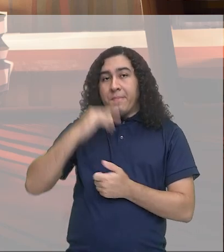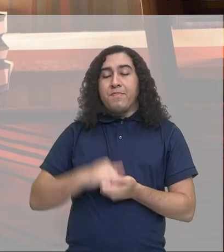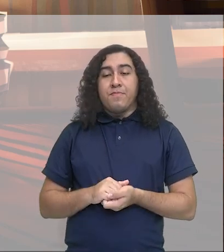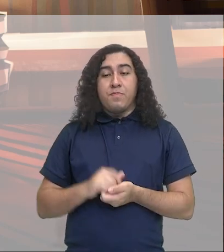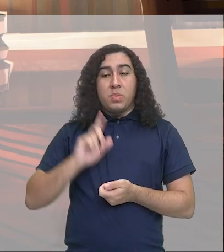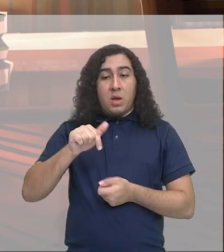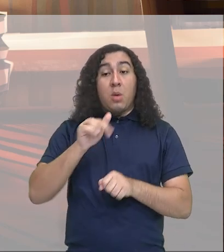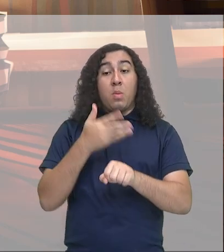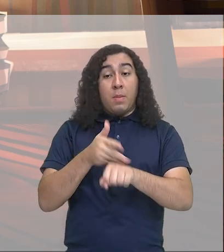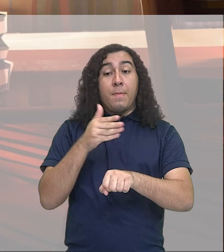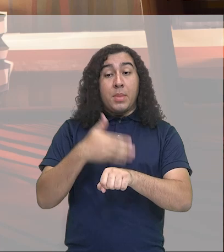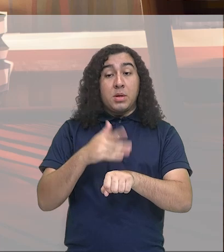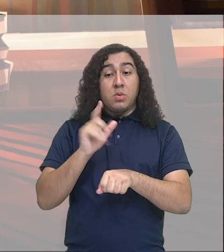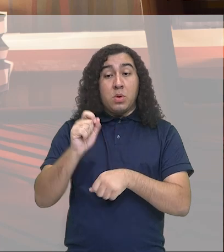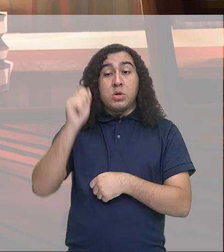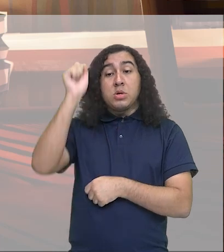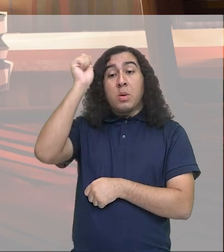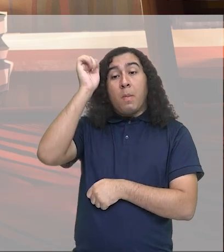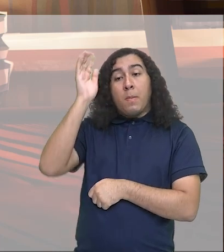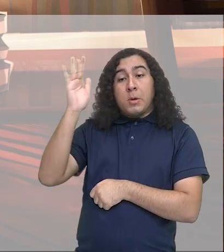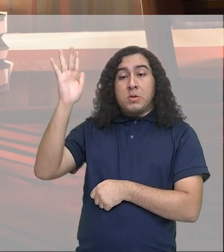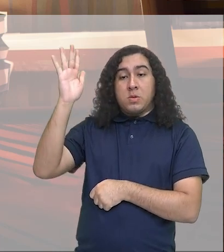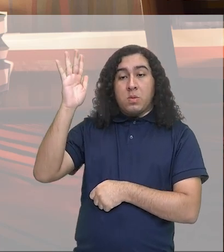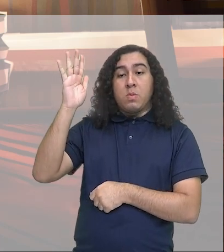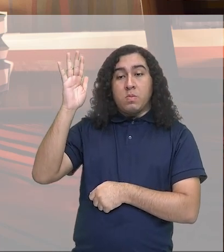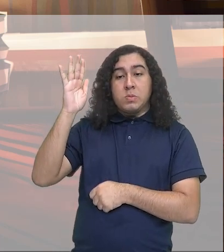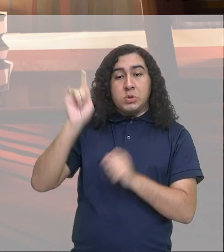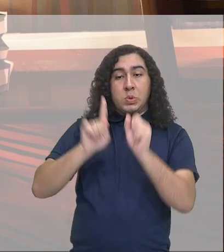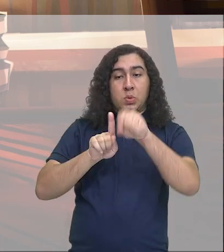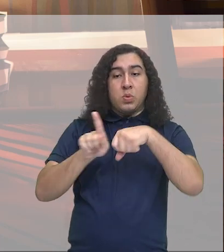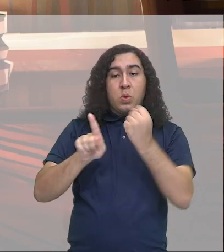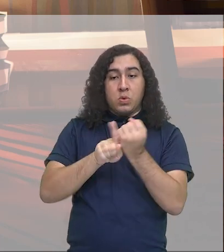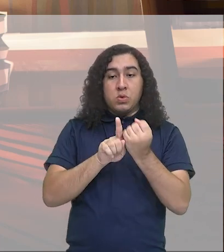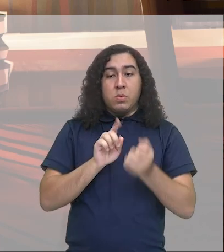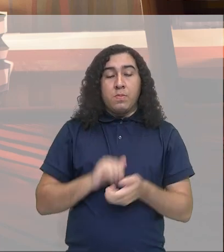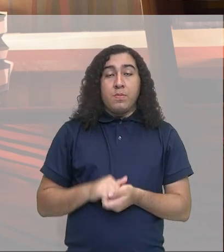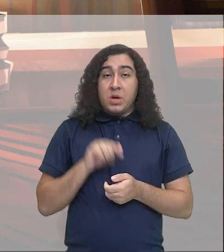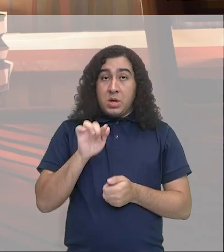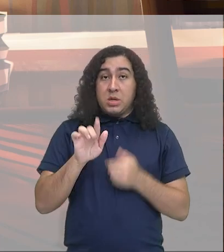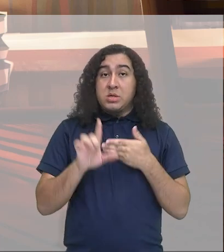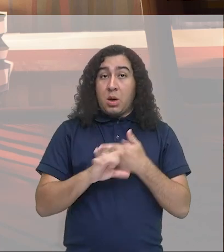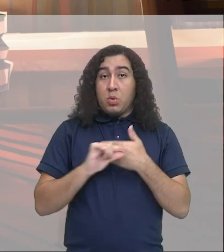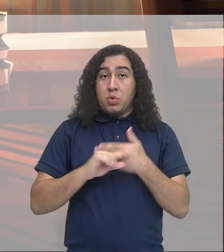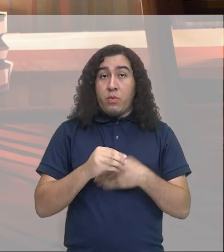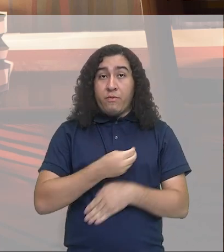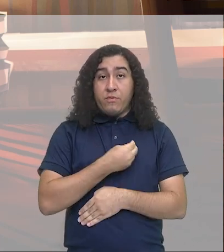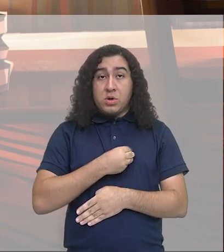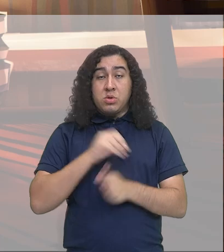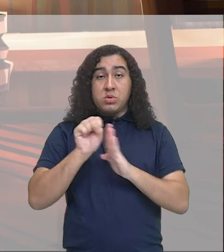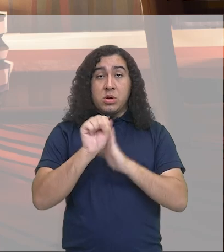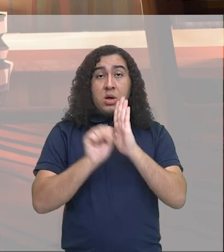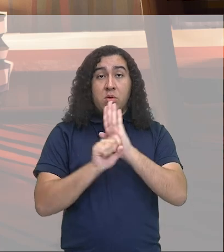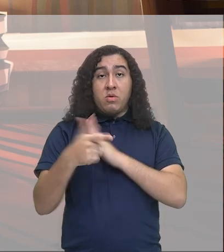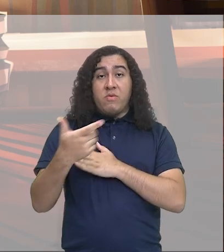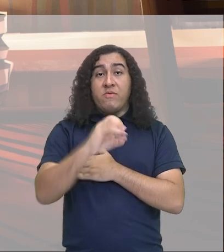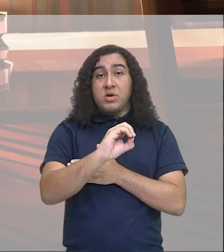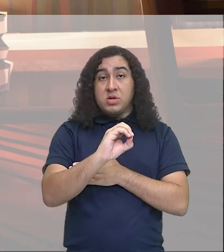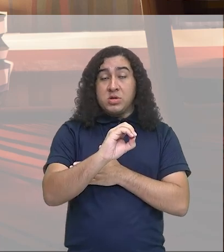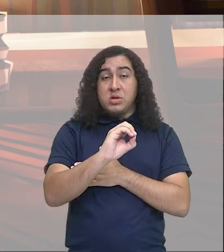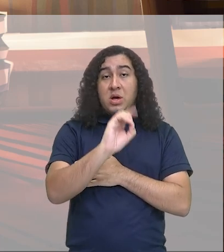exercício de imaginação sociológica. Esse autor, ele viveu no século XX. Ele é